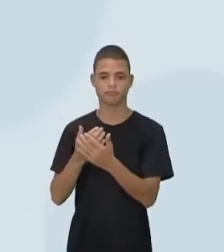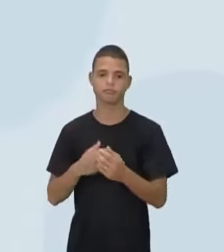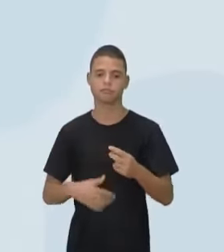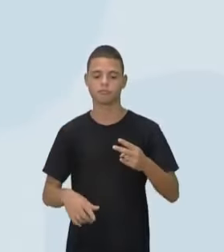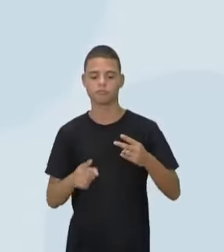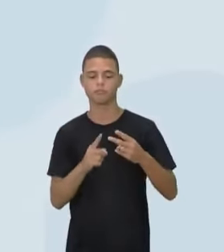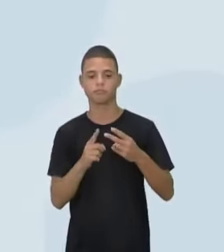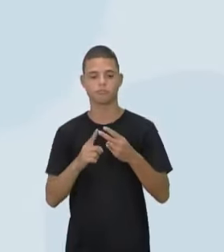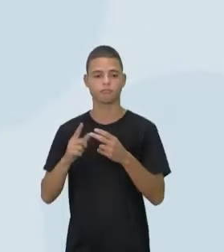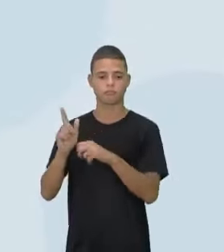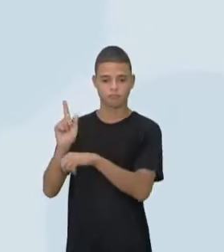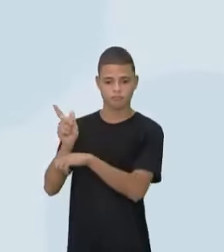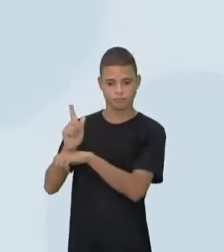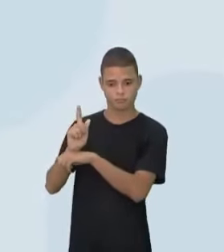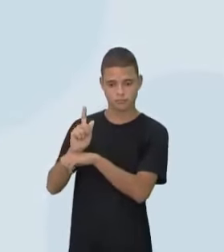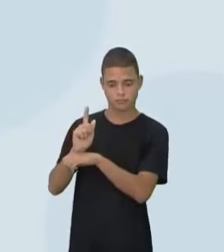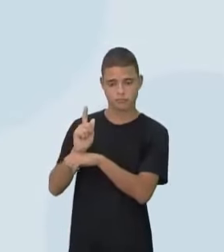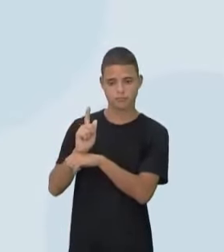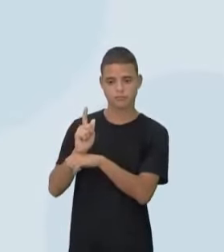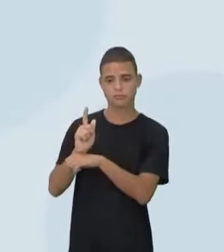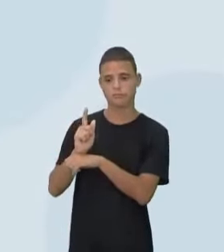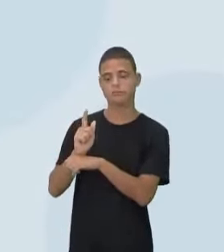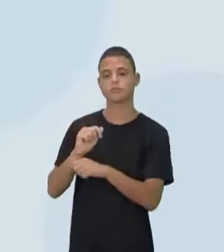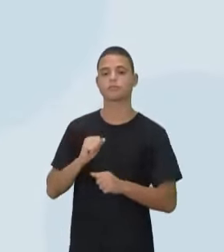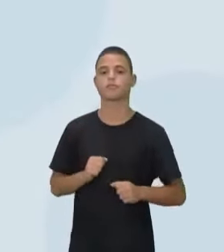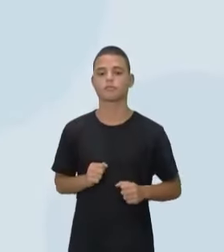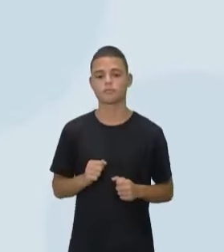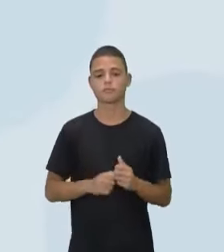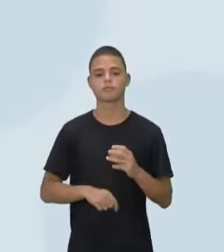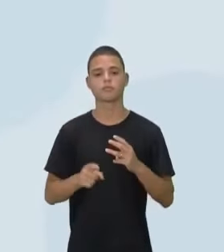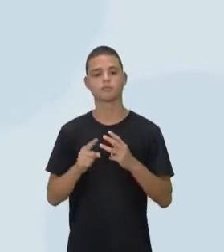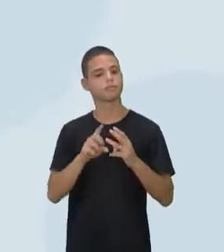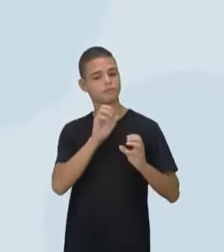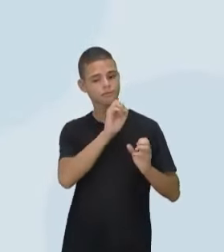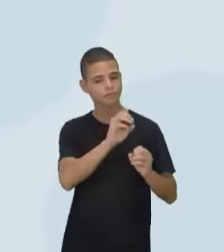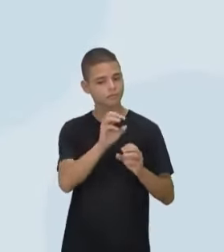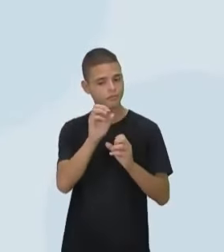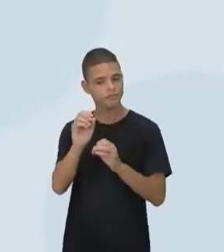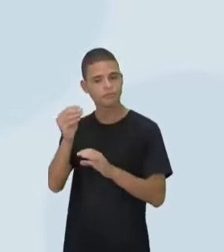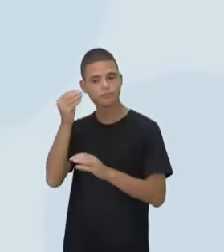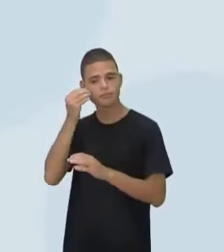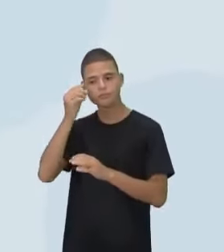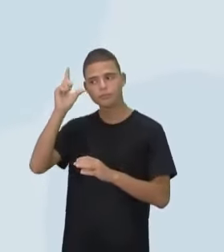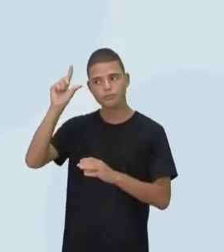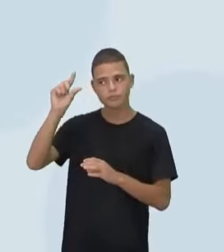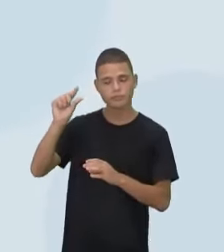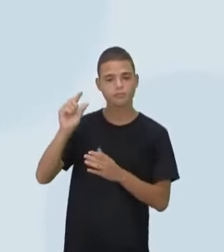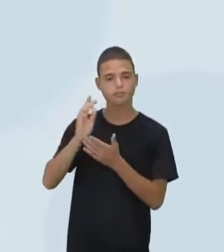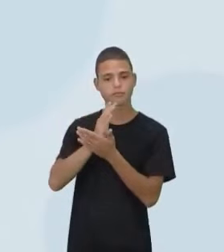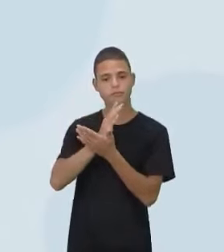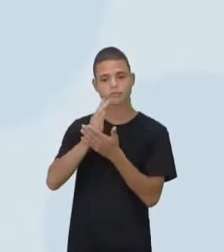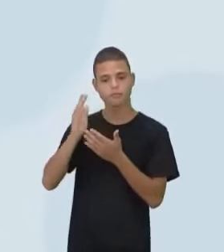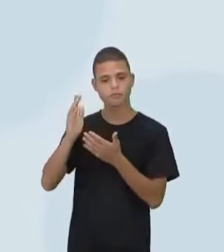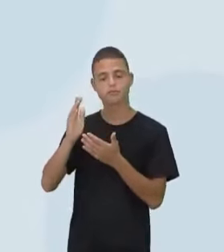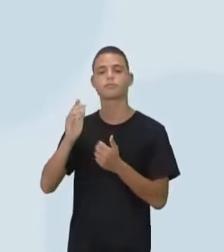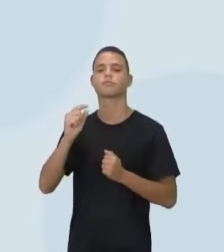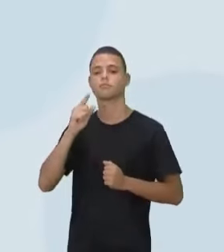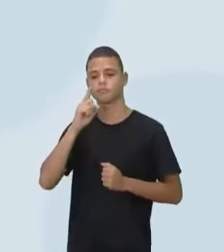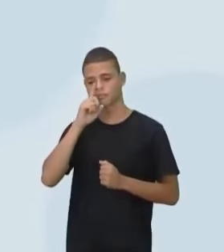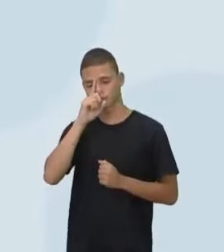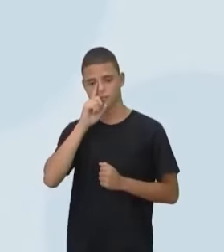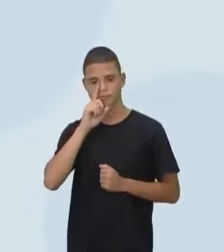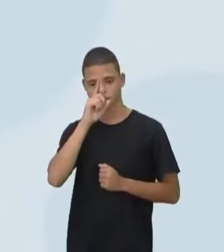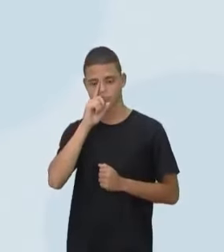a gestão de desastres nas escolas e a educação para a redução de riscos e